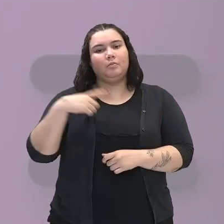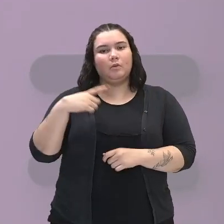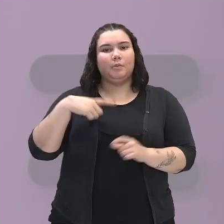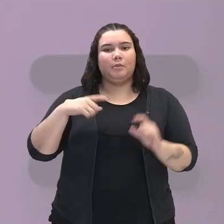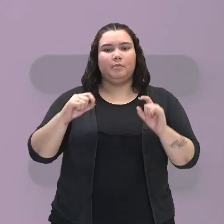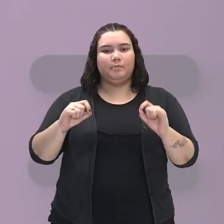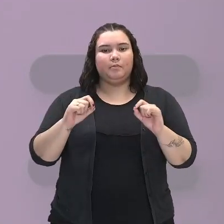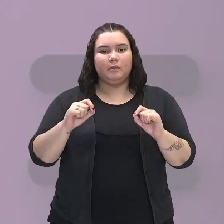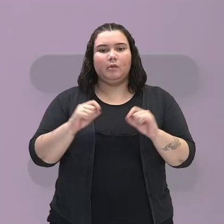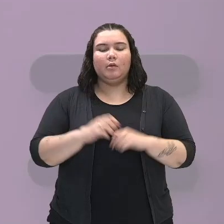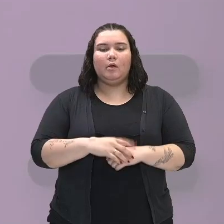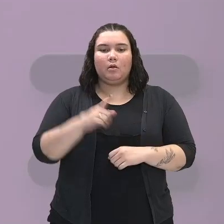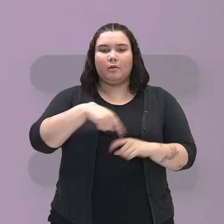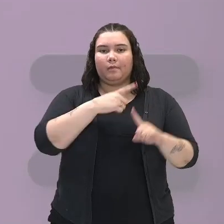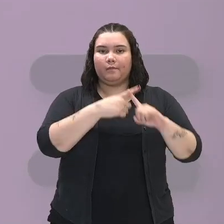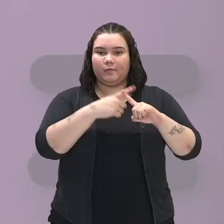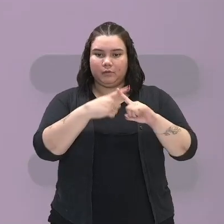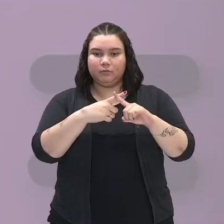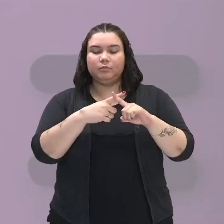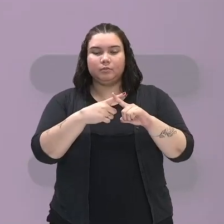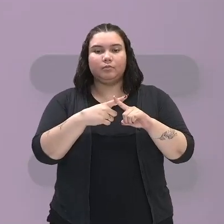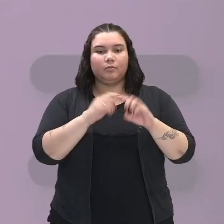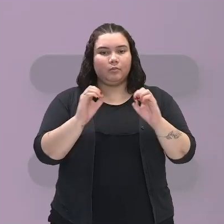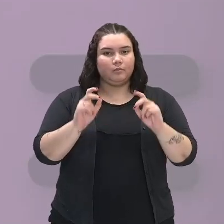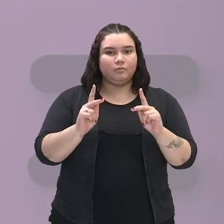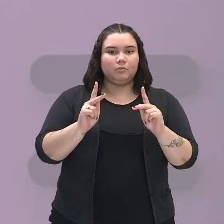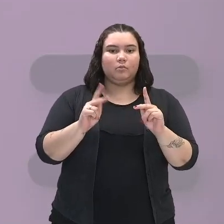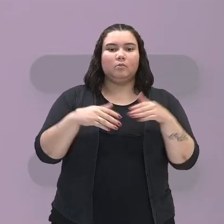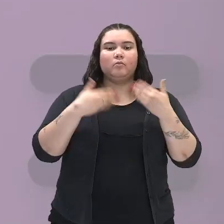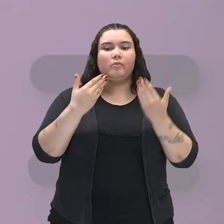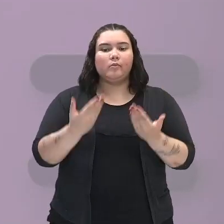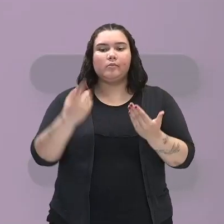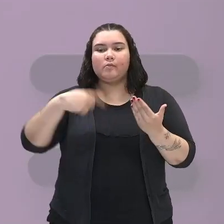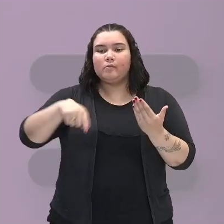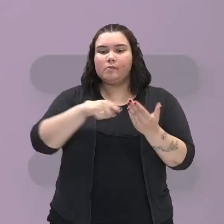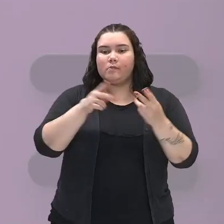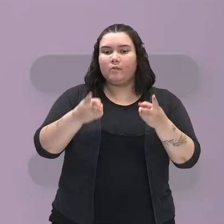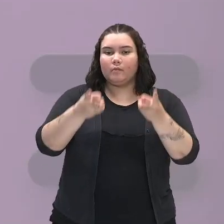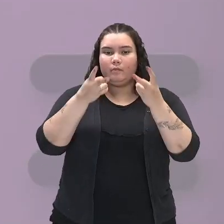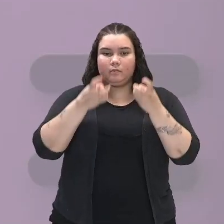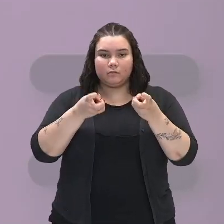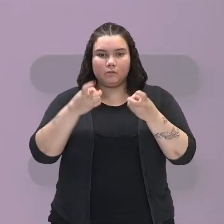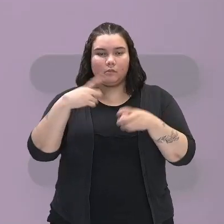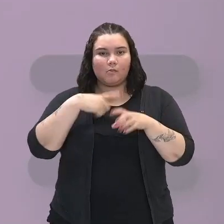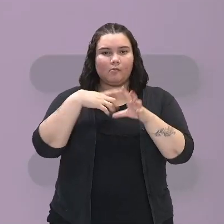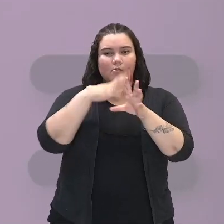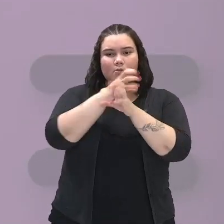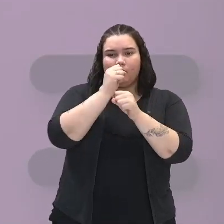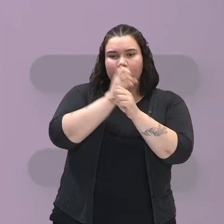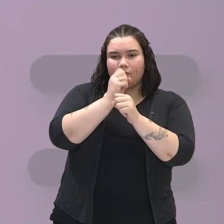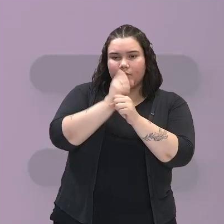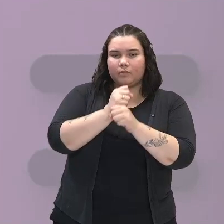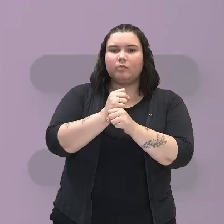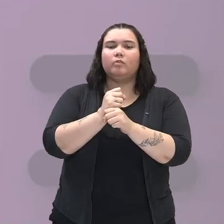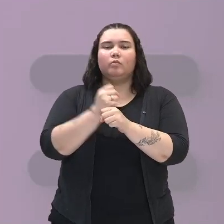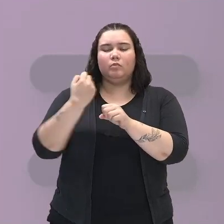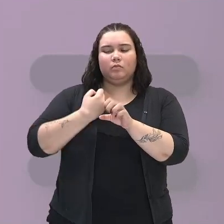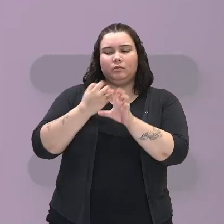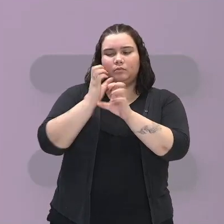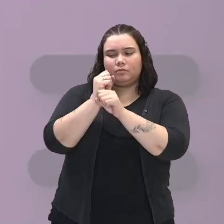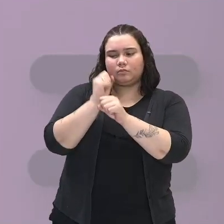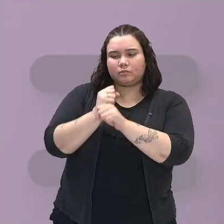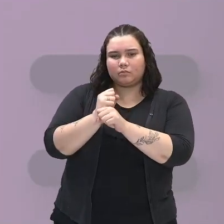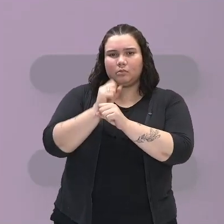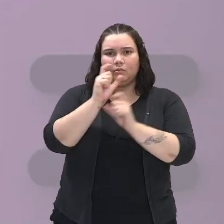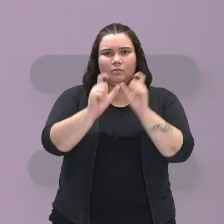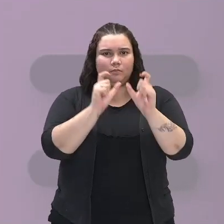nós temos uma multiplicação, tá? Então, vocês vão perceber que quando a gente calcular os termos de uma